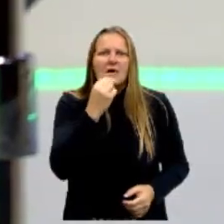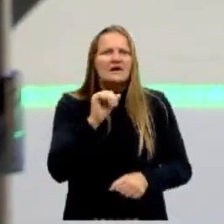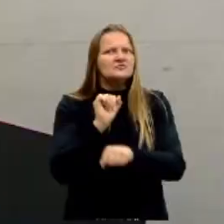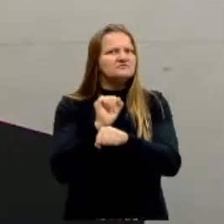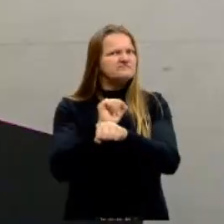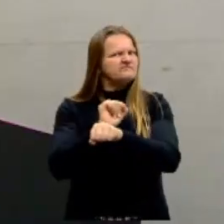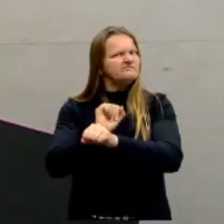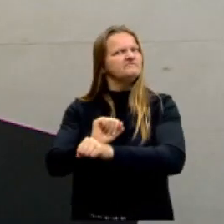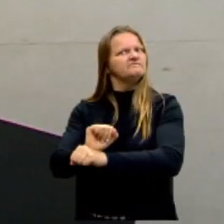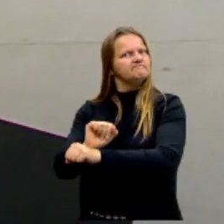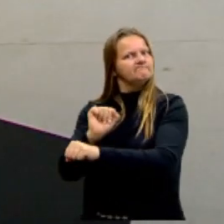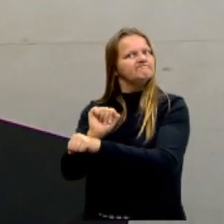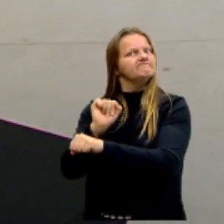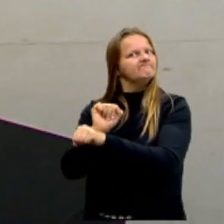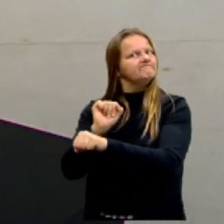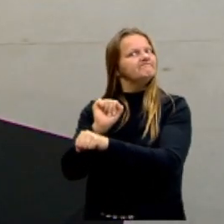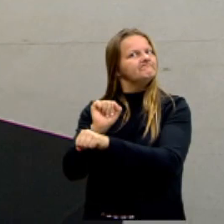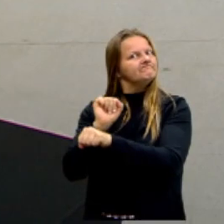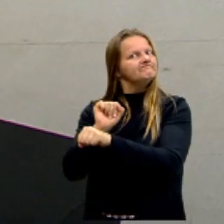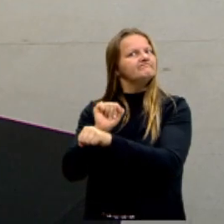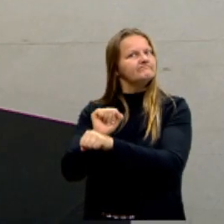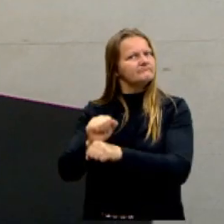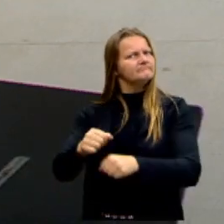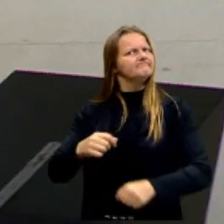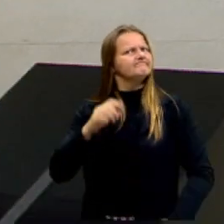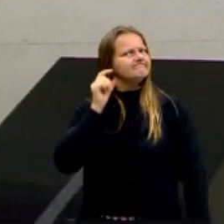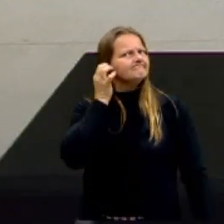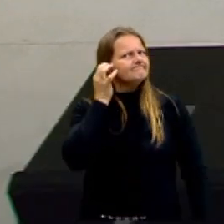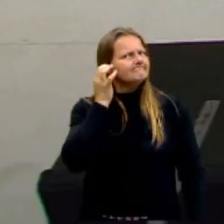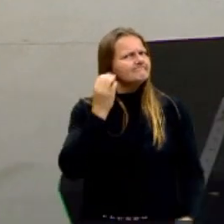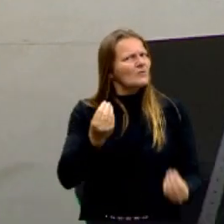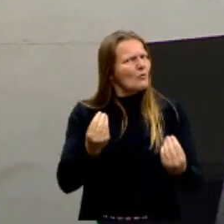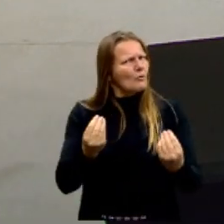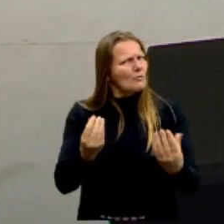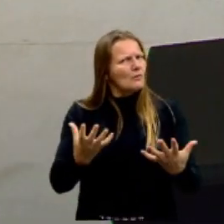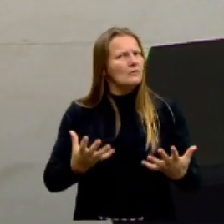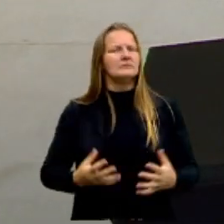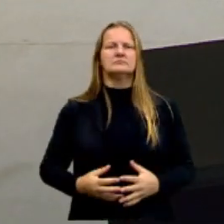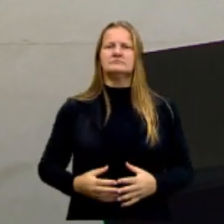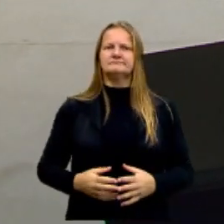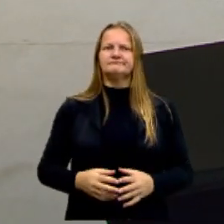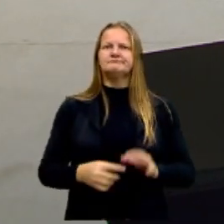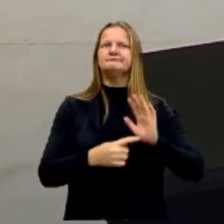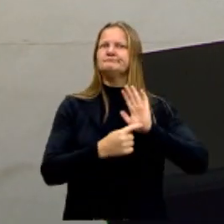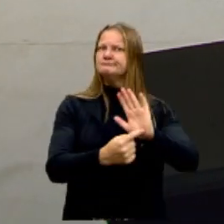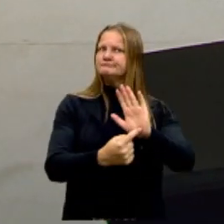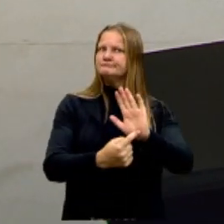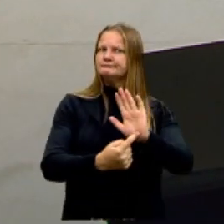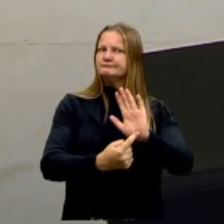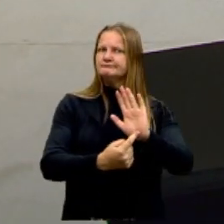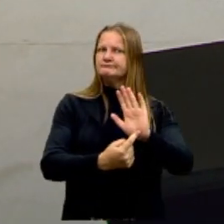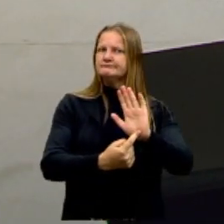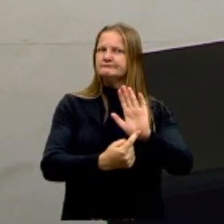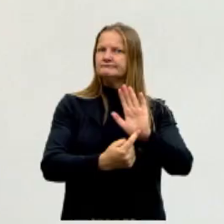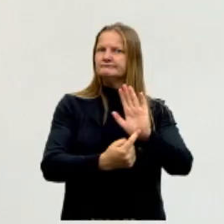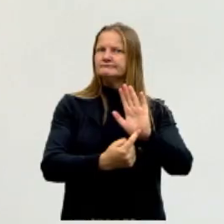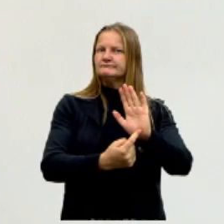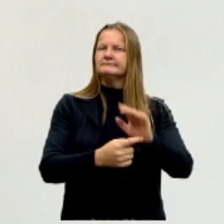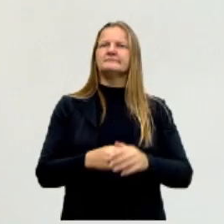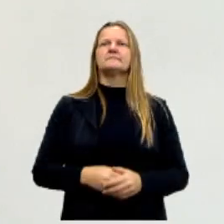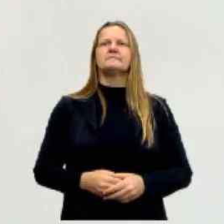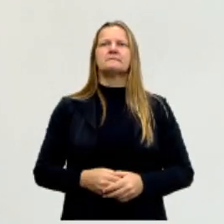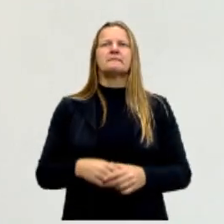aguarde e a aqui está então a